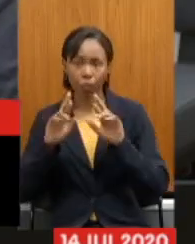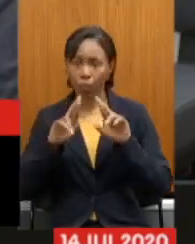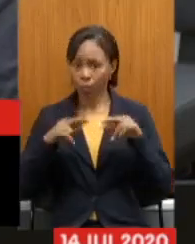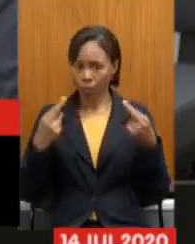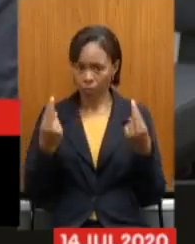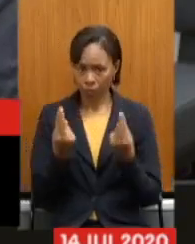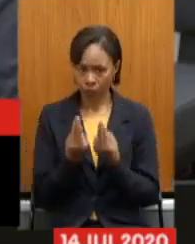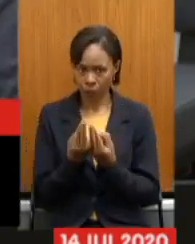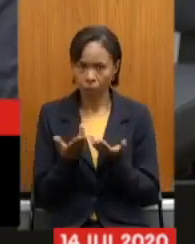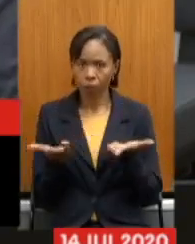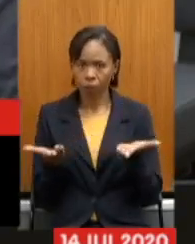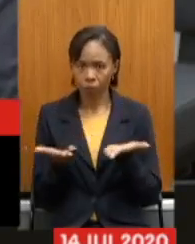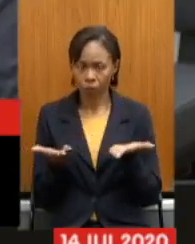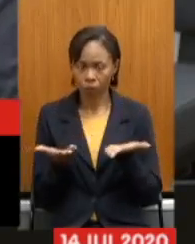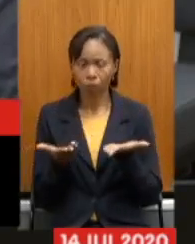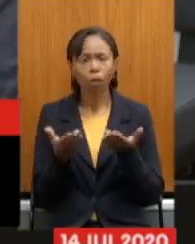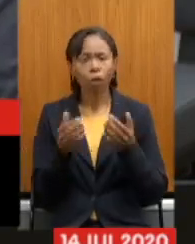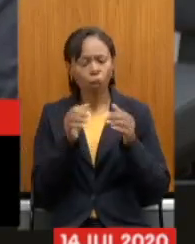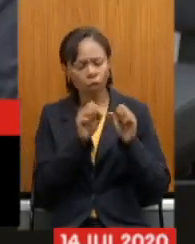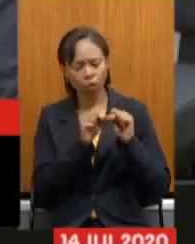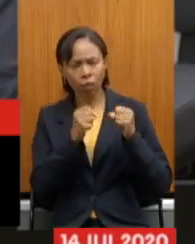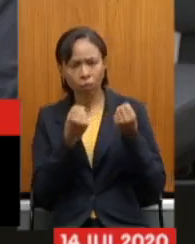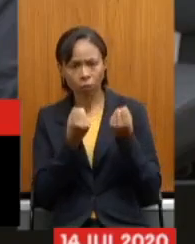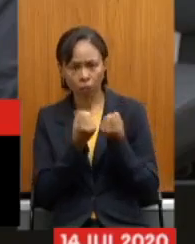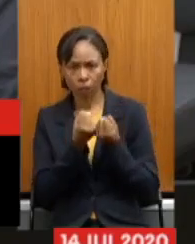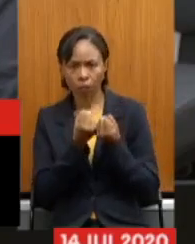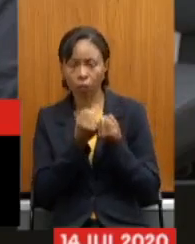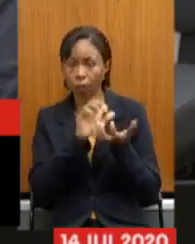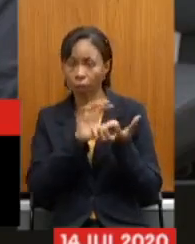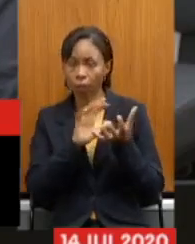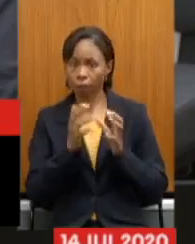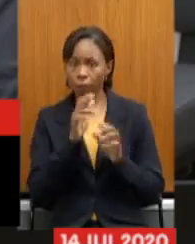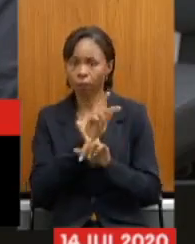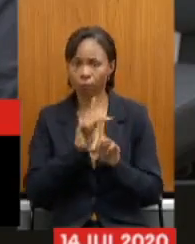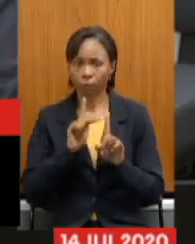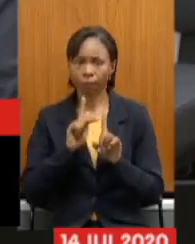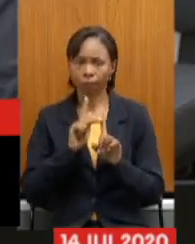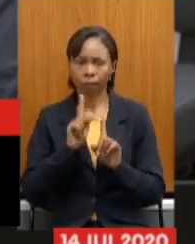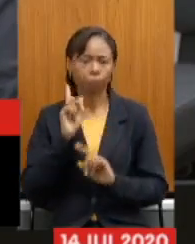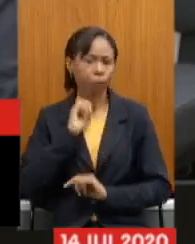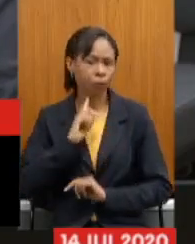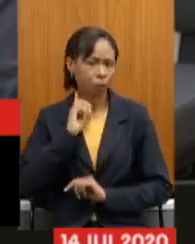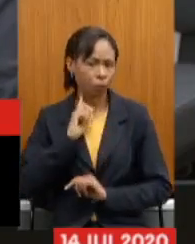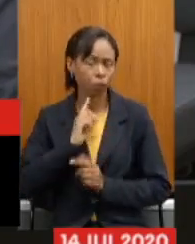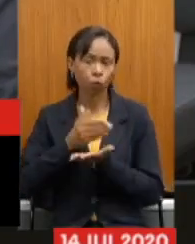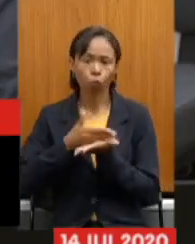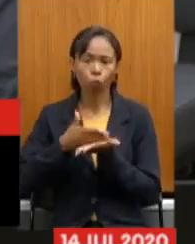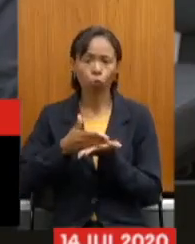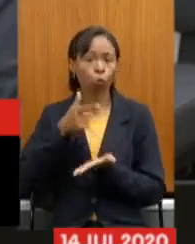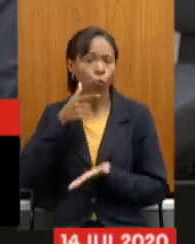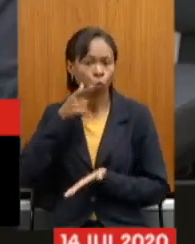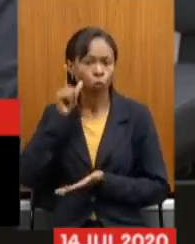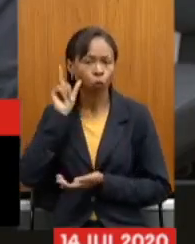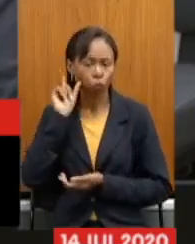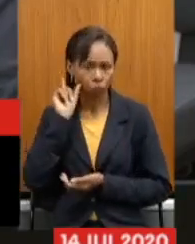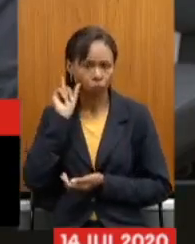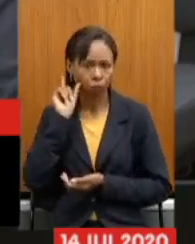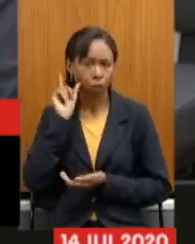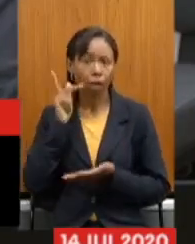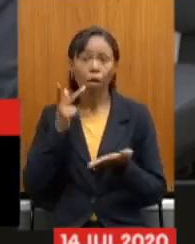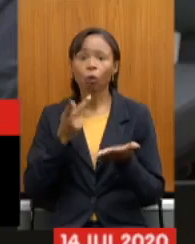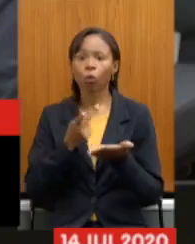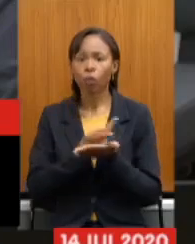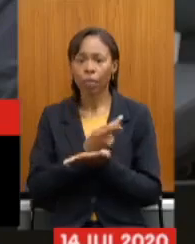evento. O Seminário Reforma da Previdência de Minas Gerais, que se iniciou ontem,